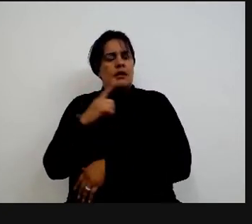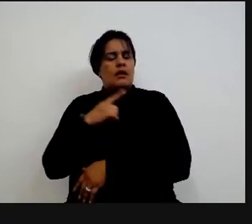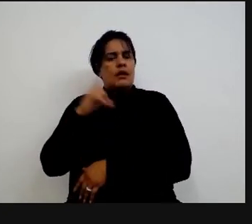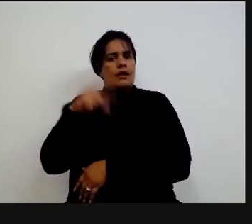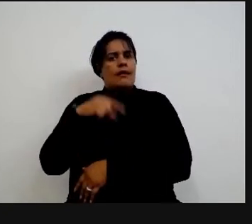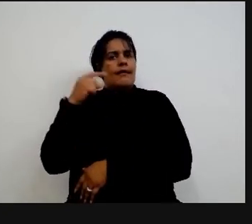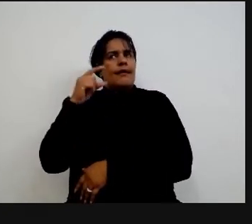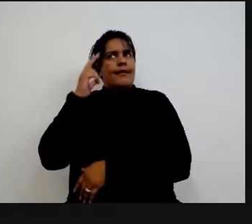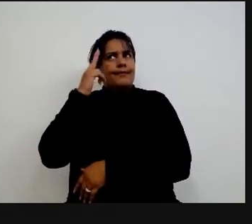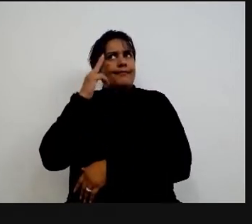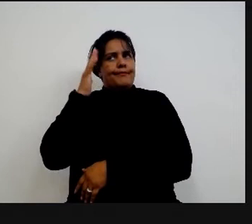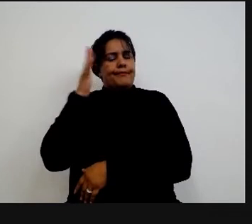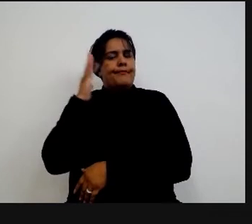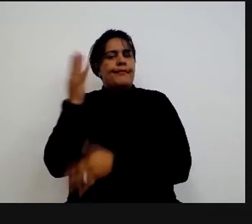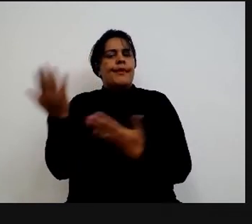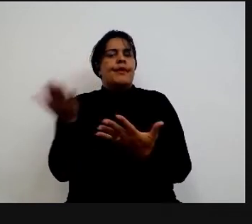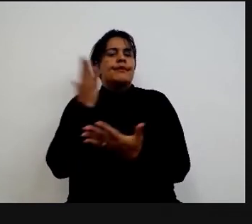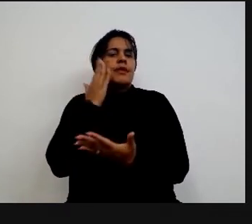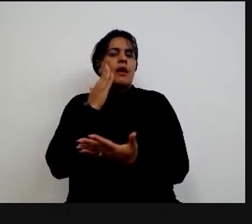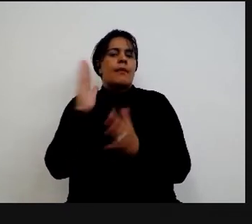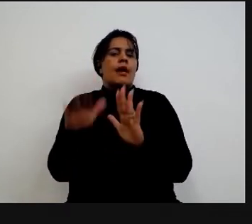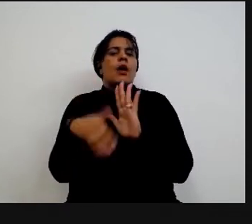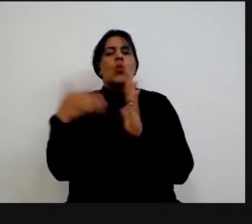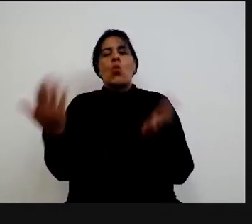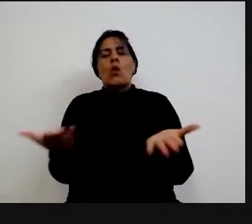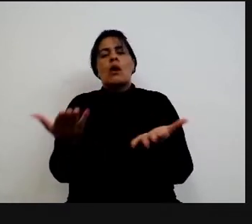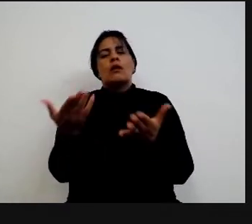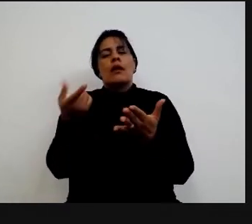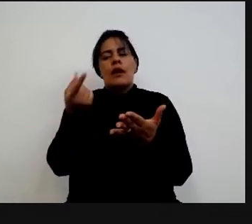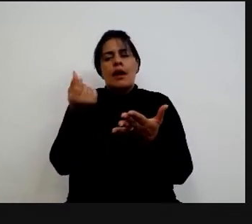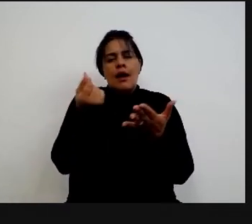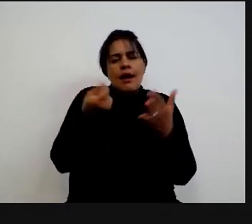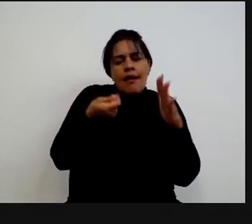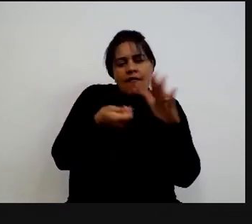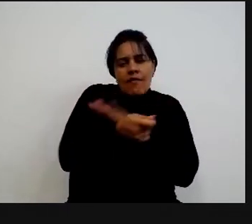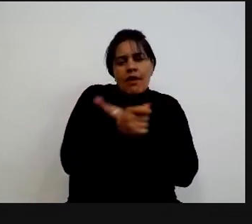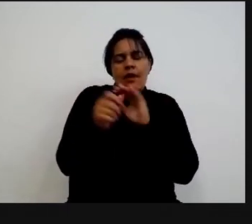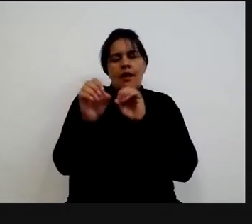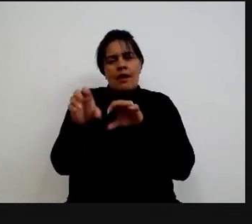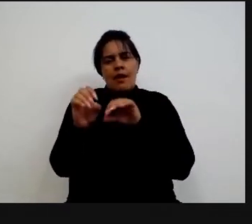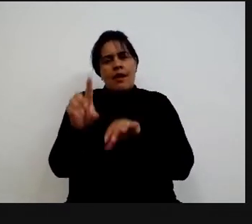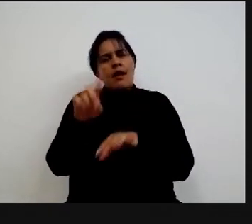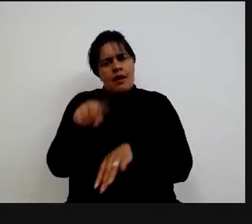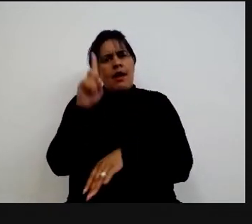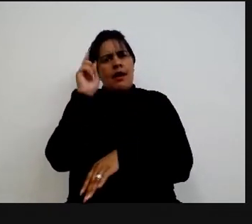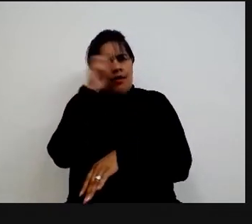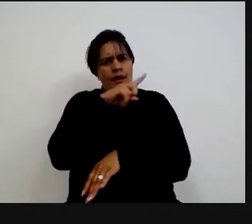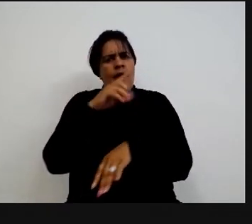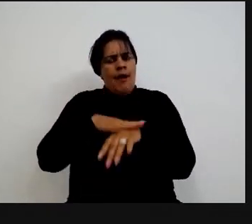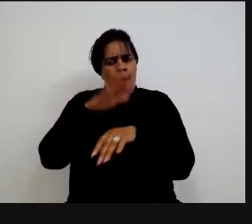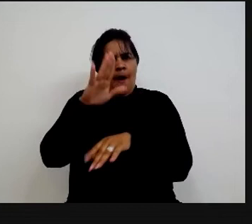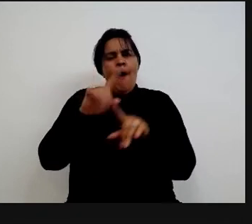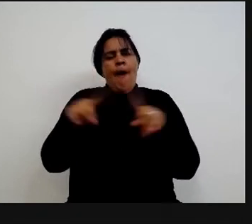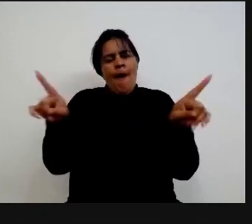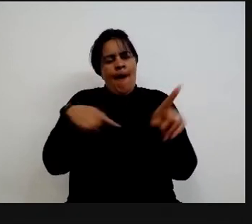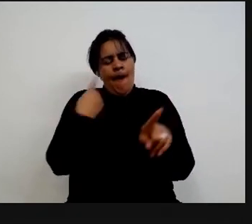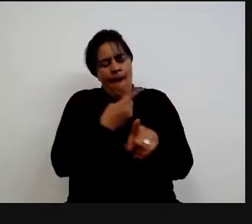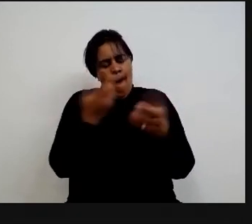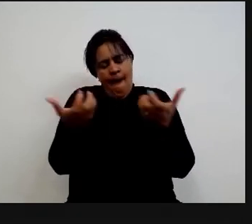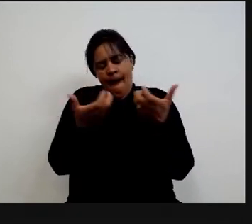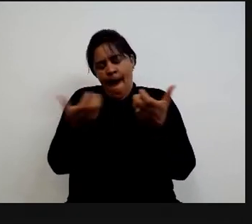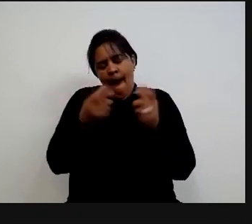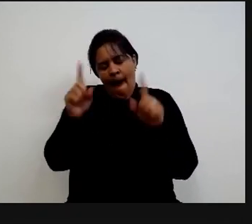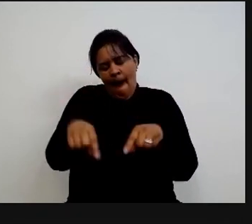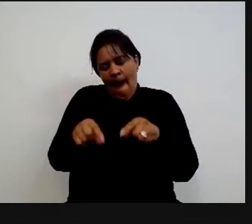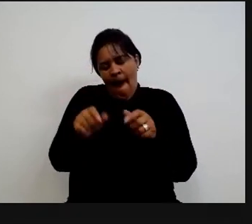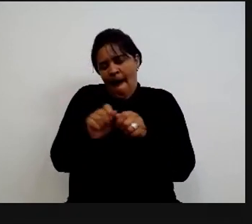ROI, né? O quanto de investimento na educação retornou, de fato. É um pouco bem mais difícil a gente chegar nesse nível, mas é o sonho de todo mundo que